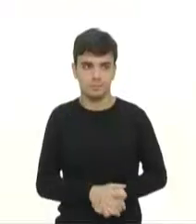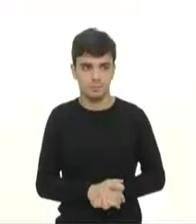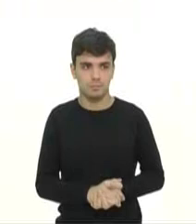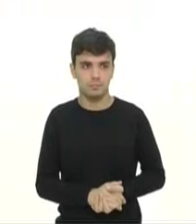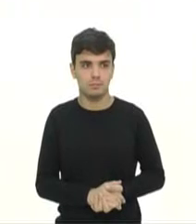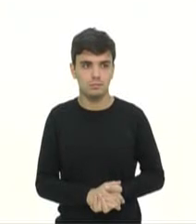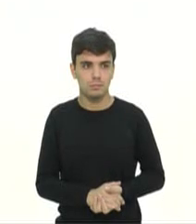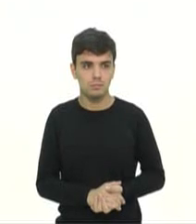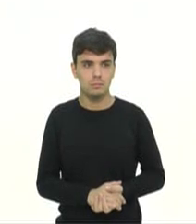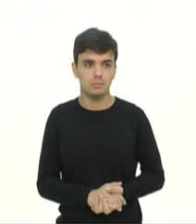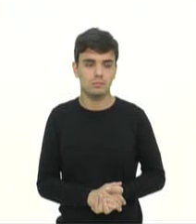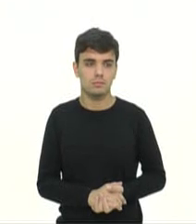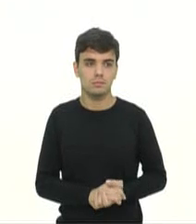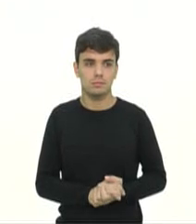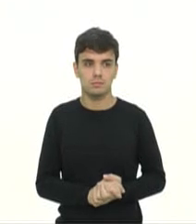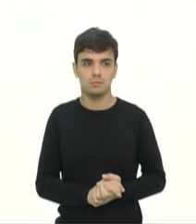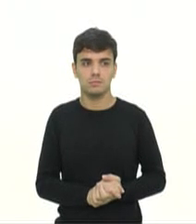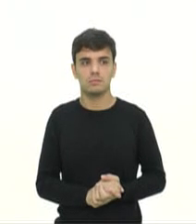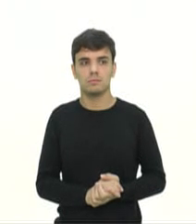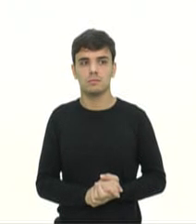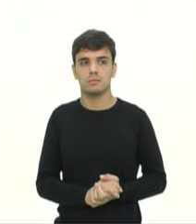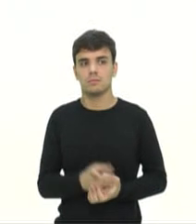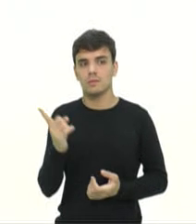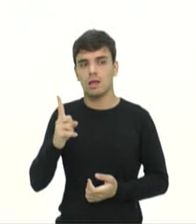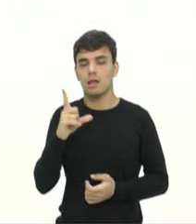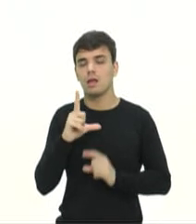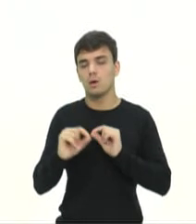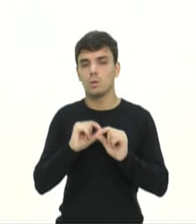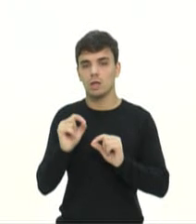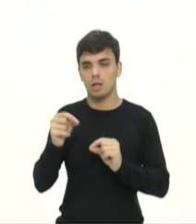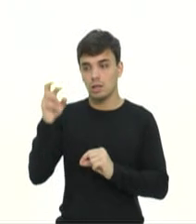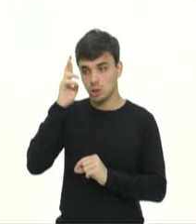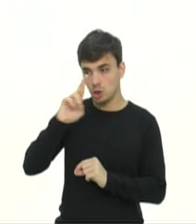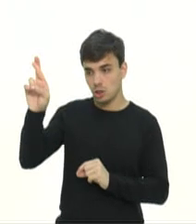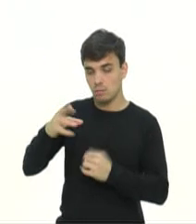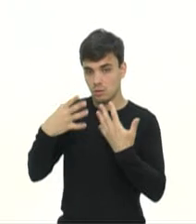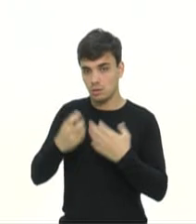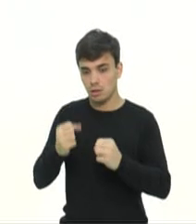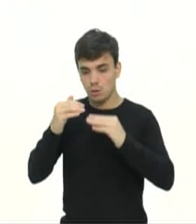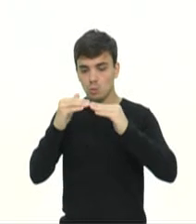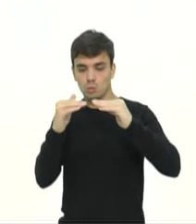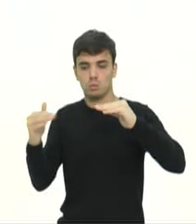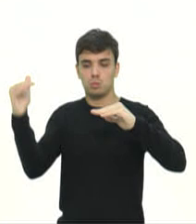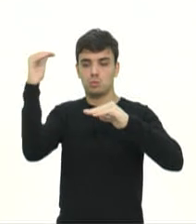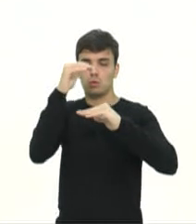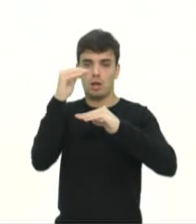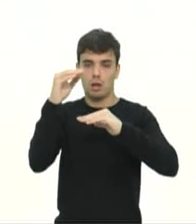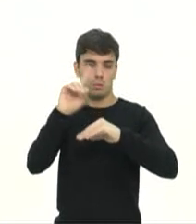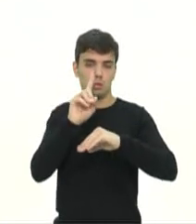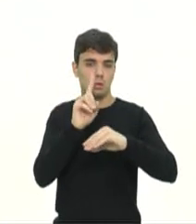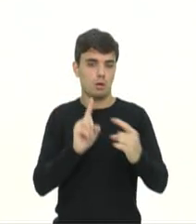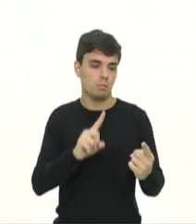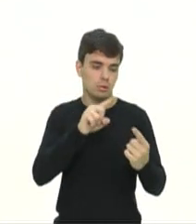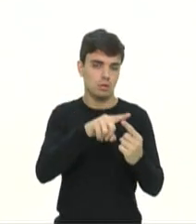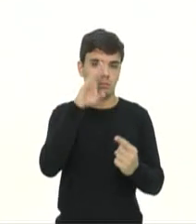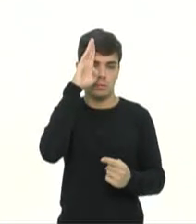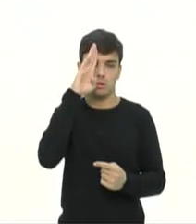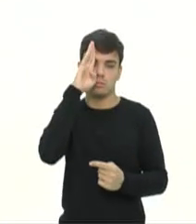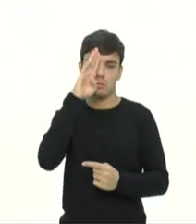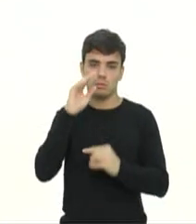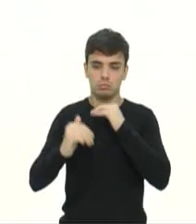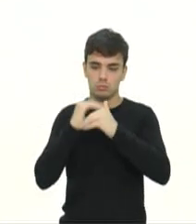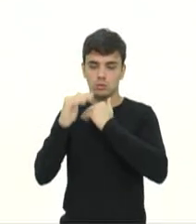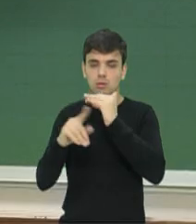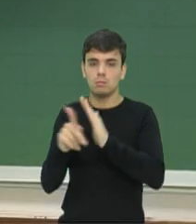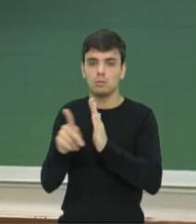ele é considerado pela maioria dos mestres como um degrau e não como o objetivo principal no desenvolvimento do karatê. Então